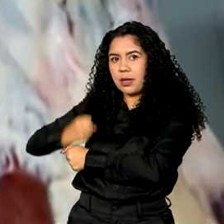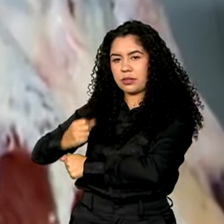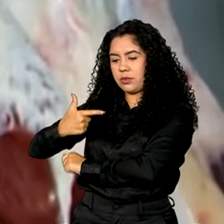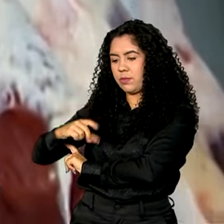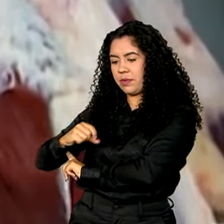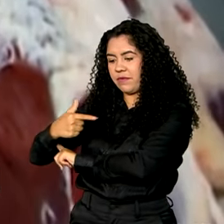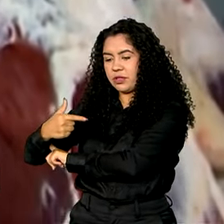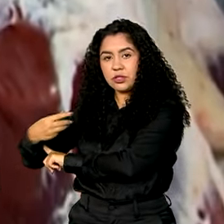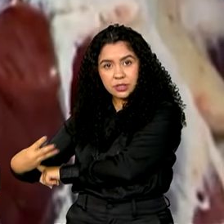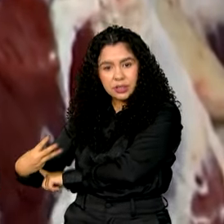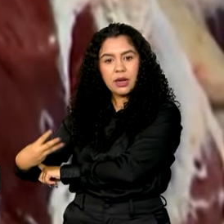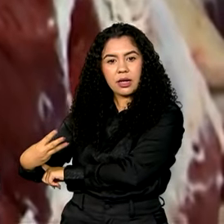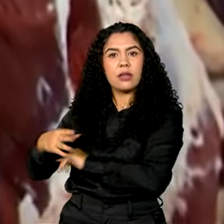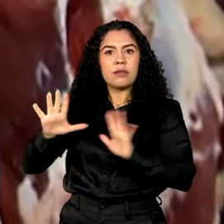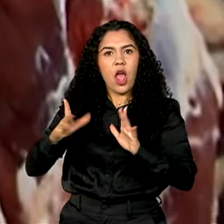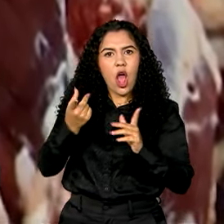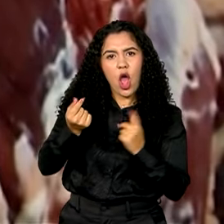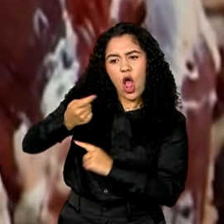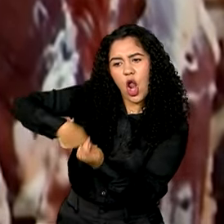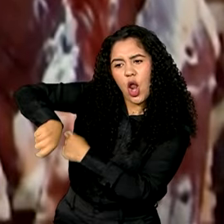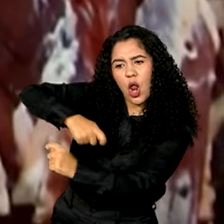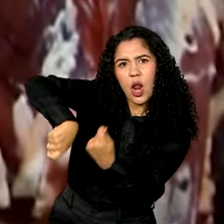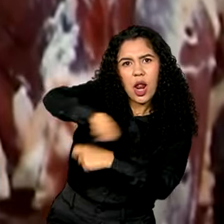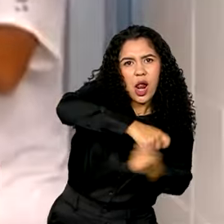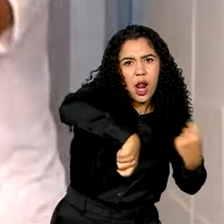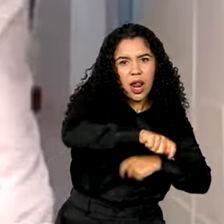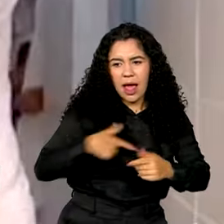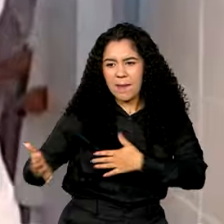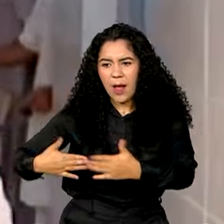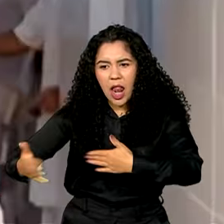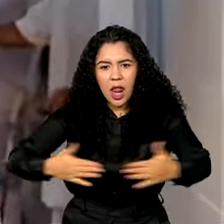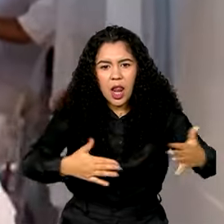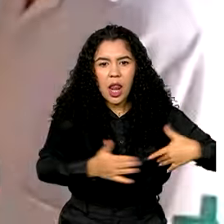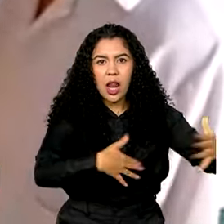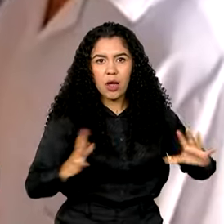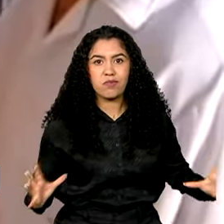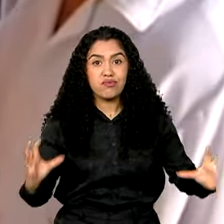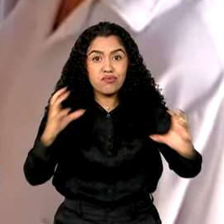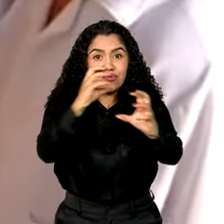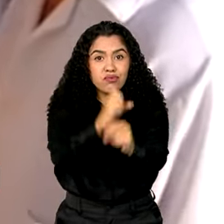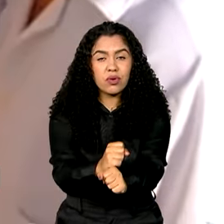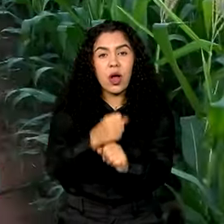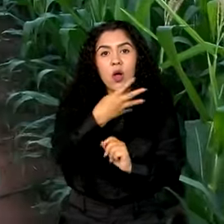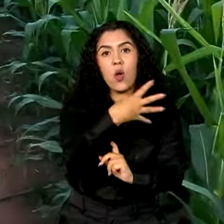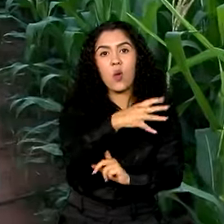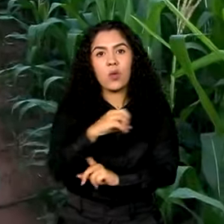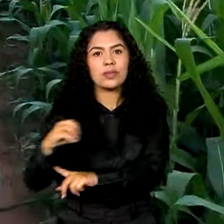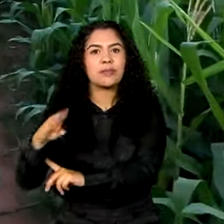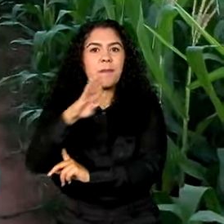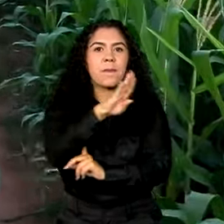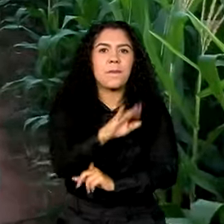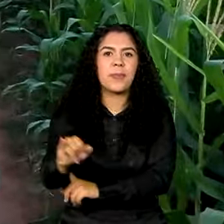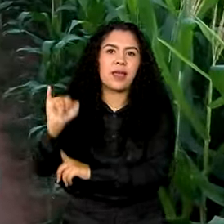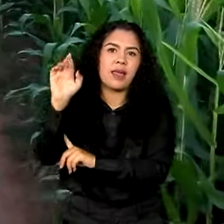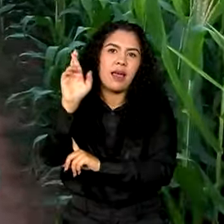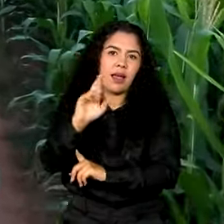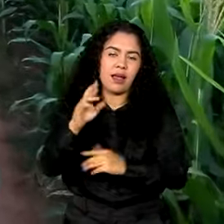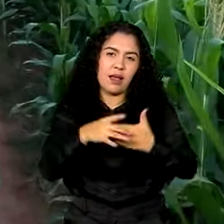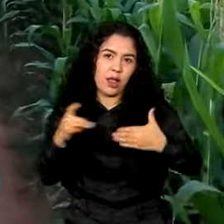assim a corrente de comércio totaliza 400 Bilhões de Dólares e